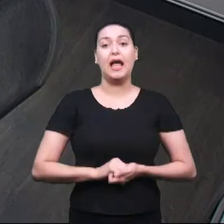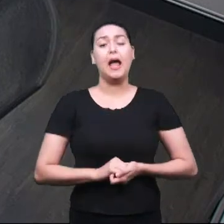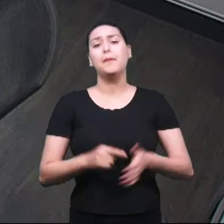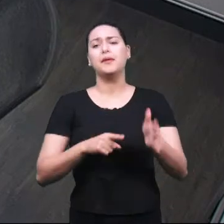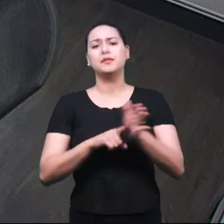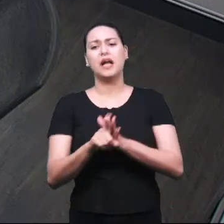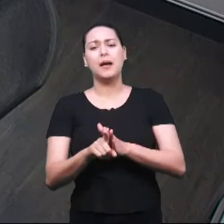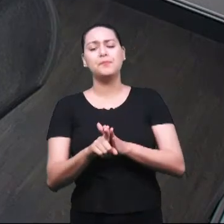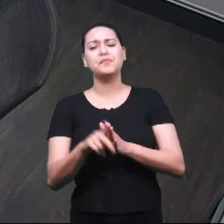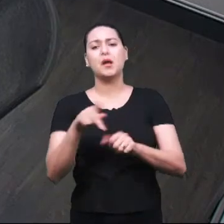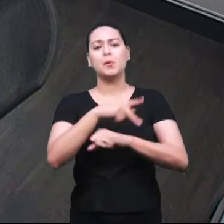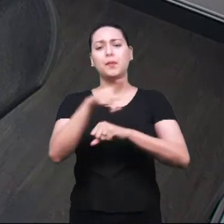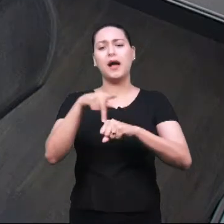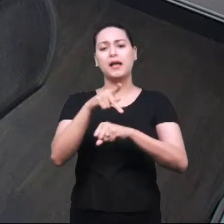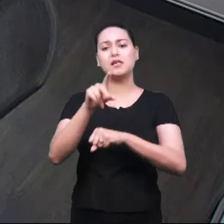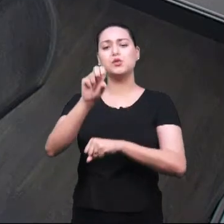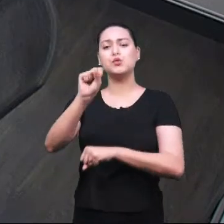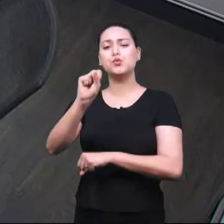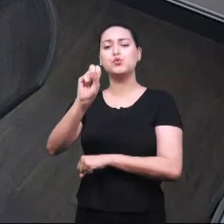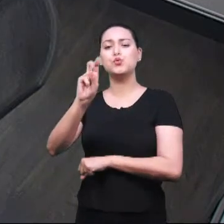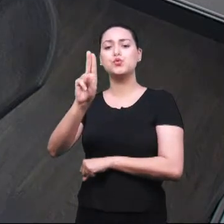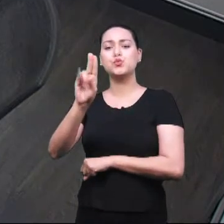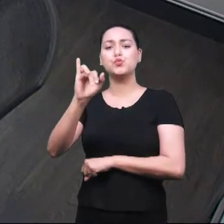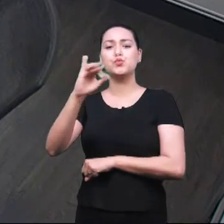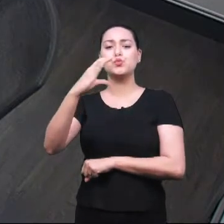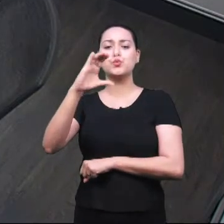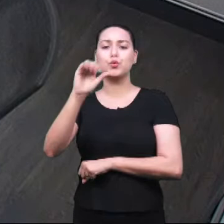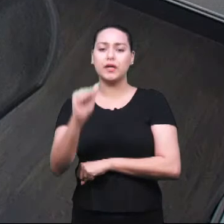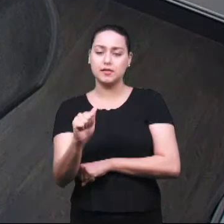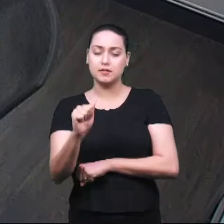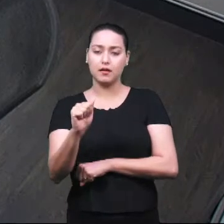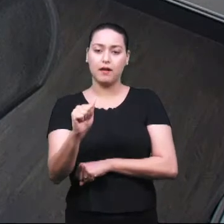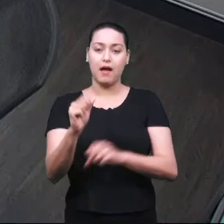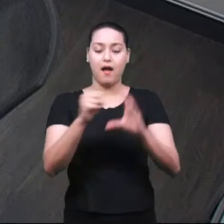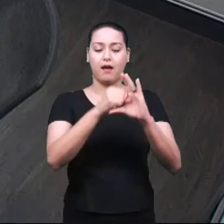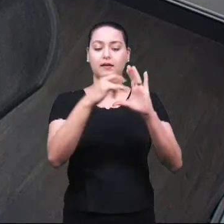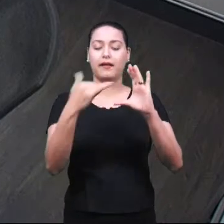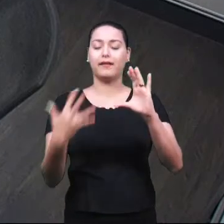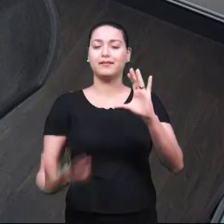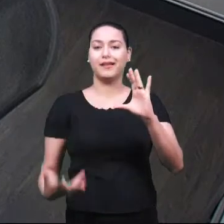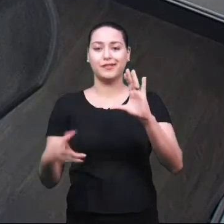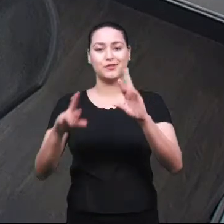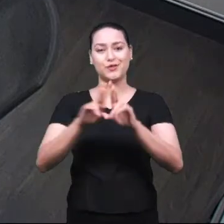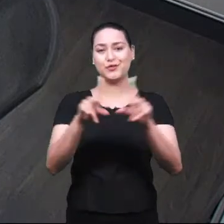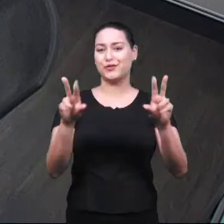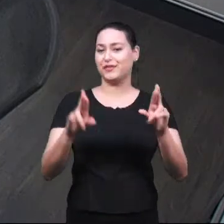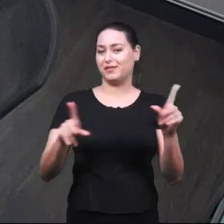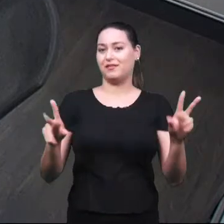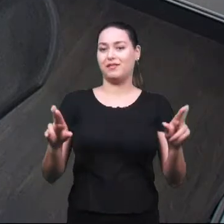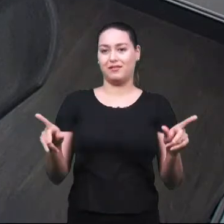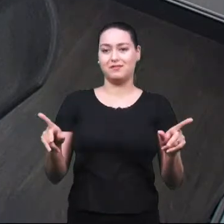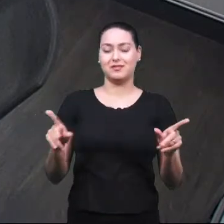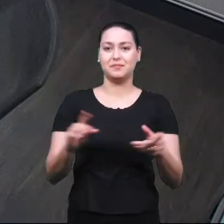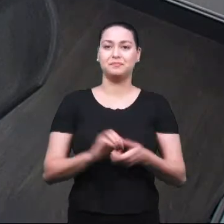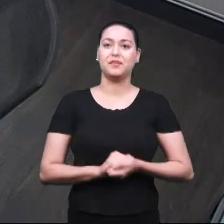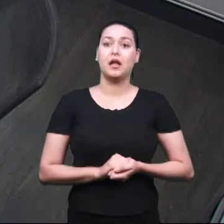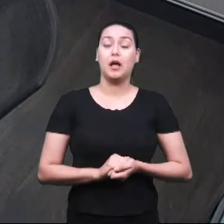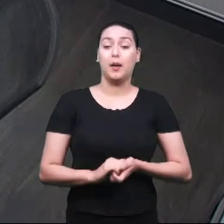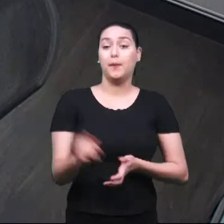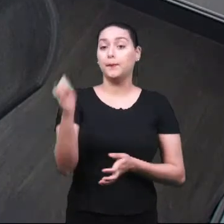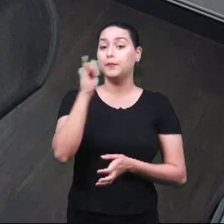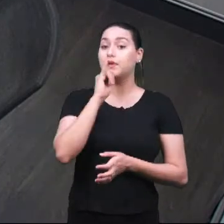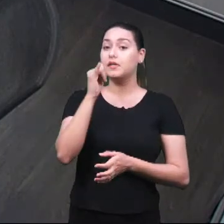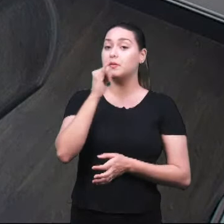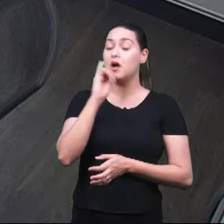Suíça é um país que tem algumas características diferentes. Para começar, os cantões falam idiomas